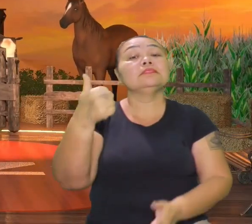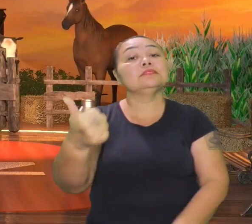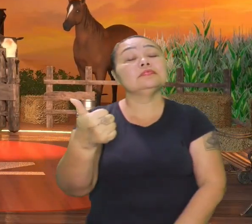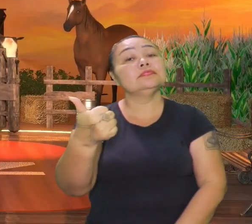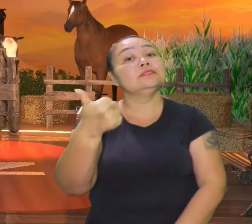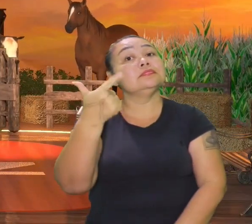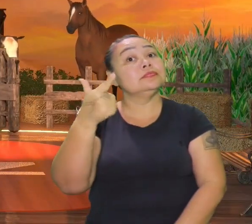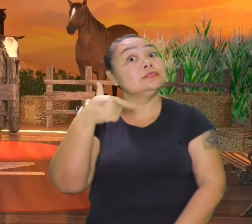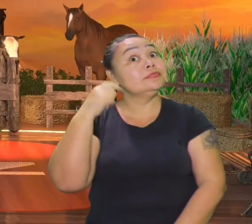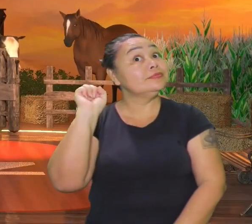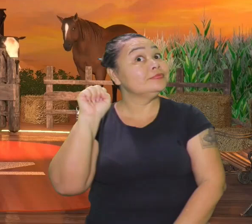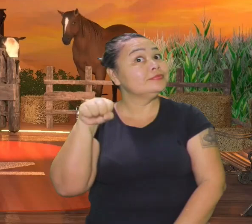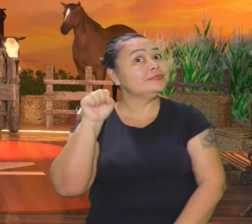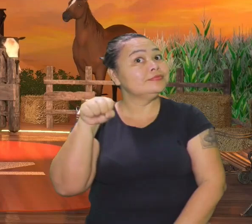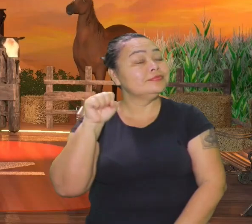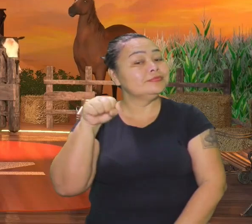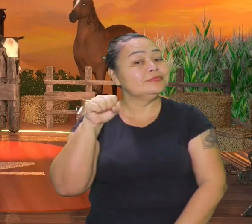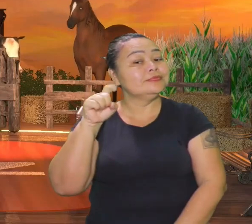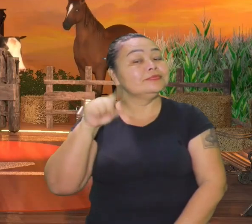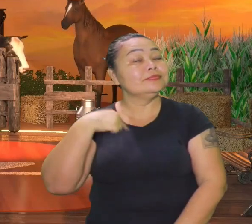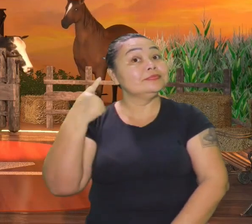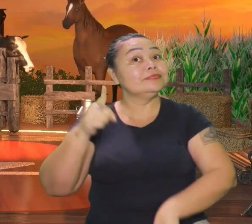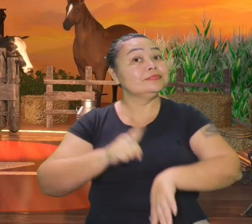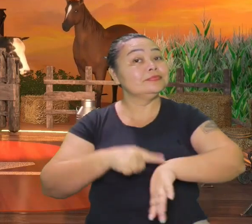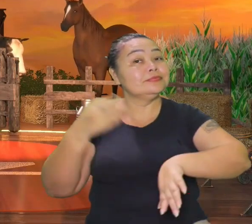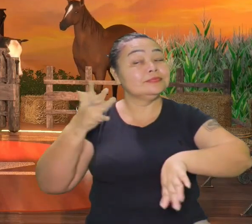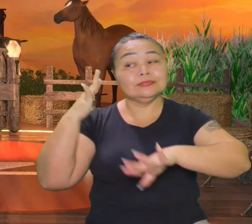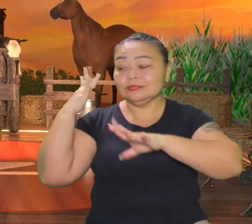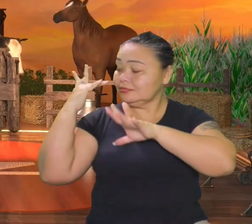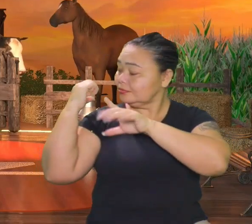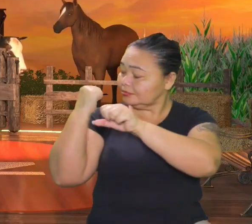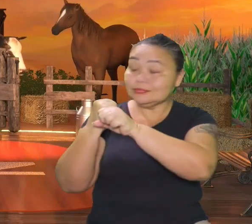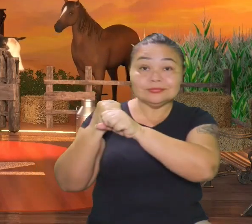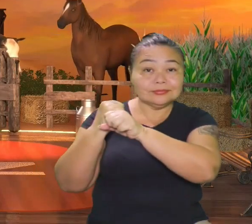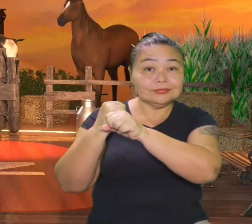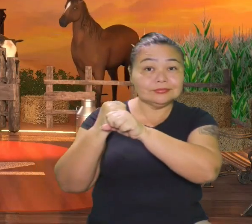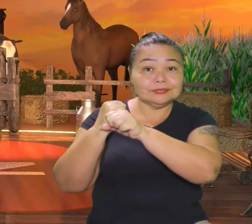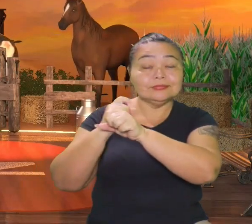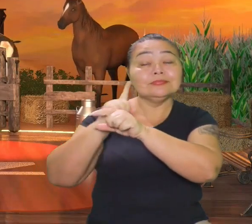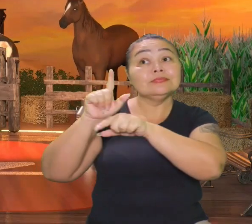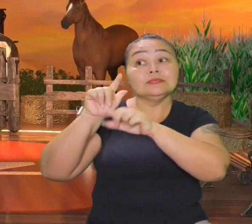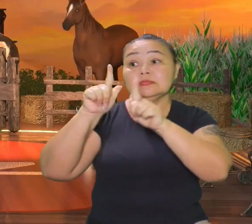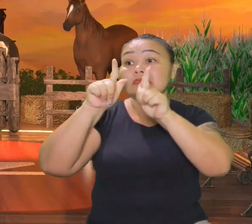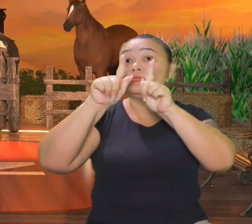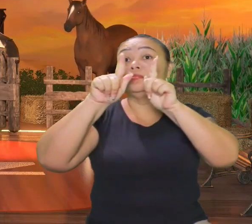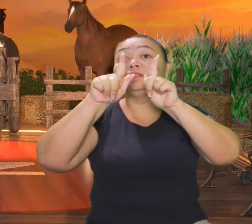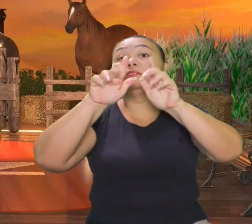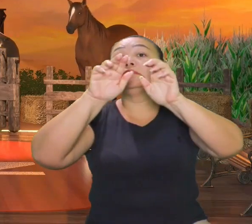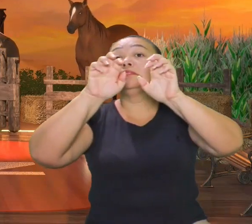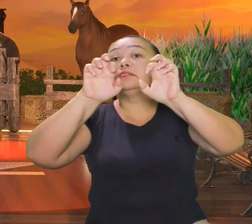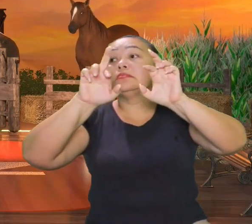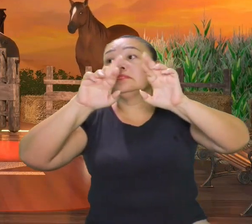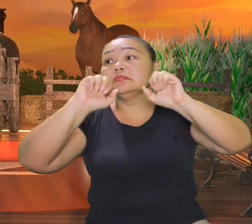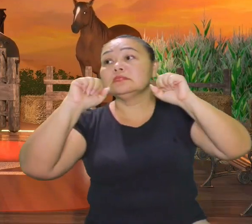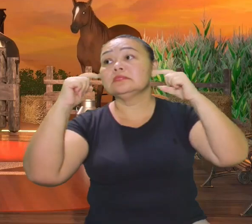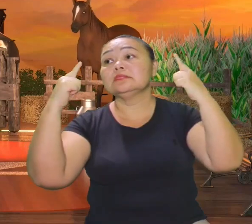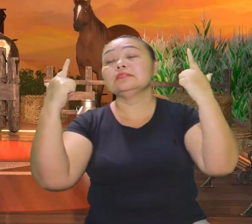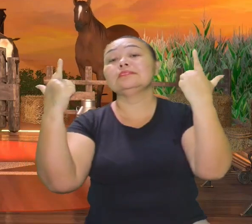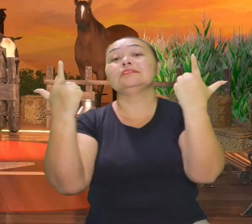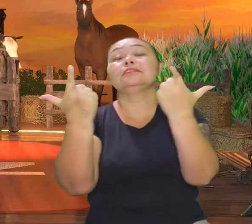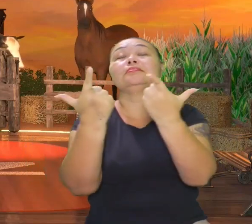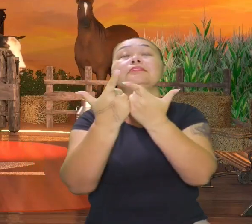29.1 e sim, o nosso momento da revisão geral de